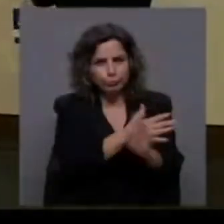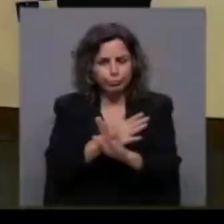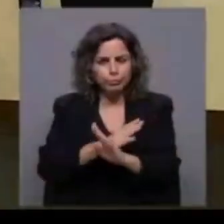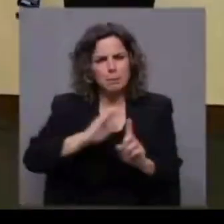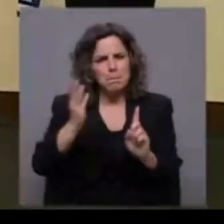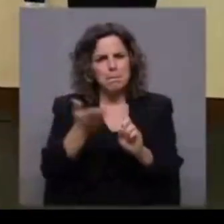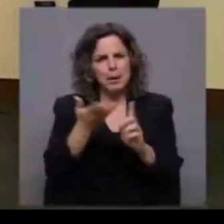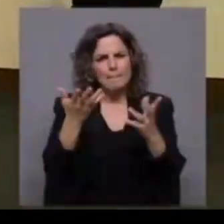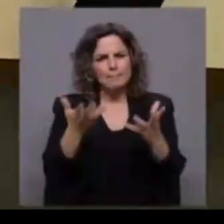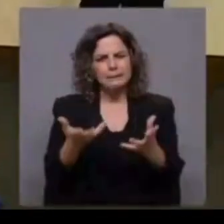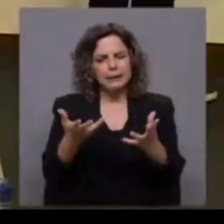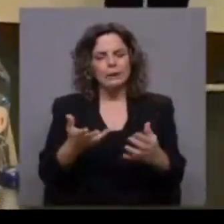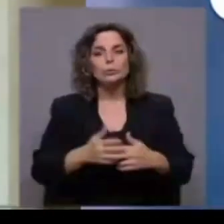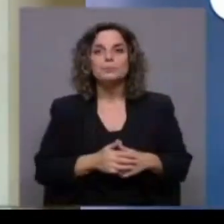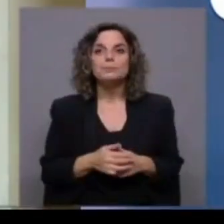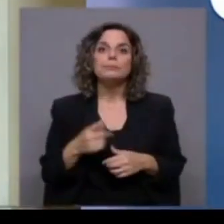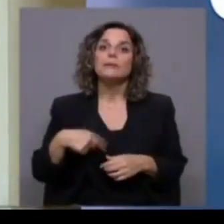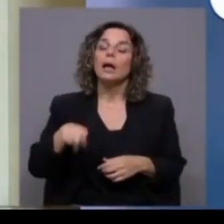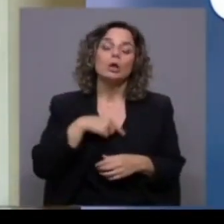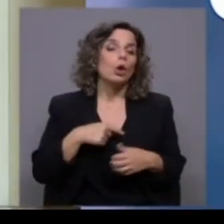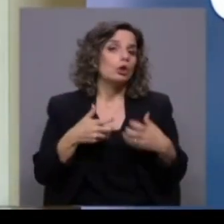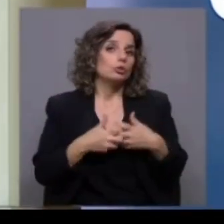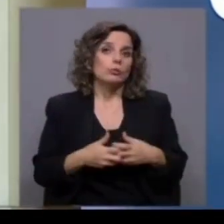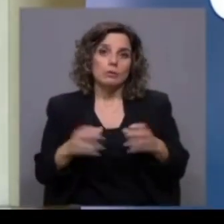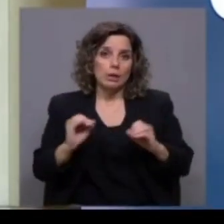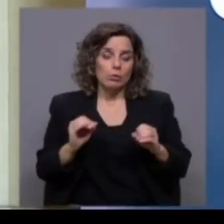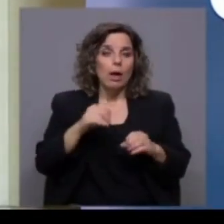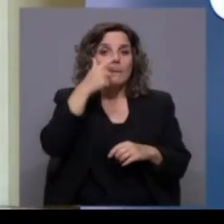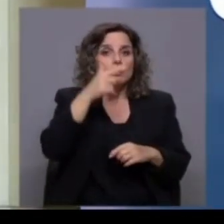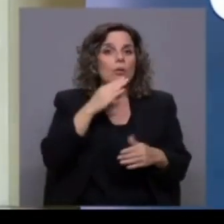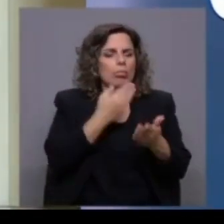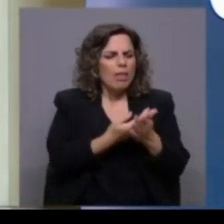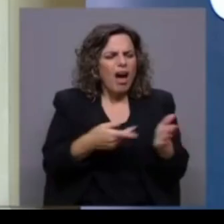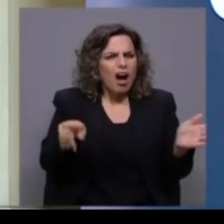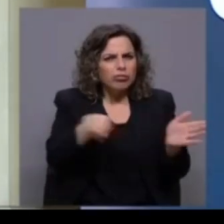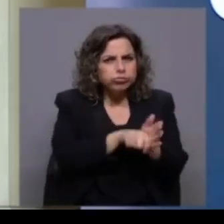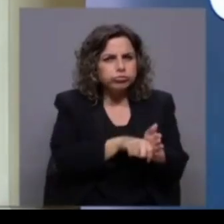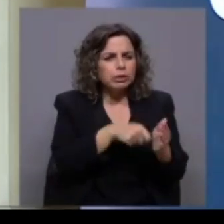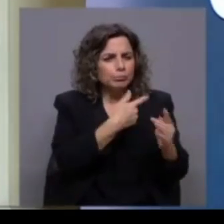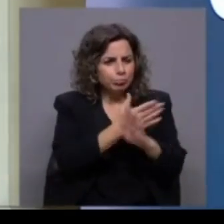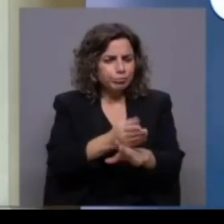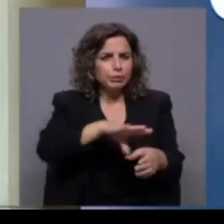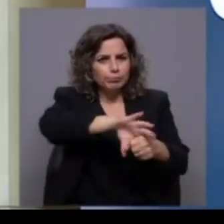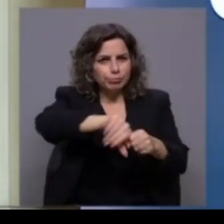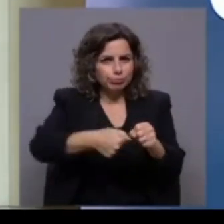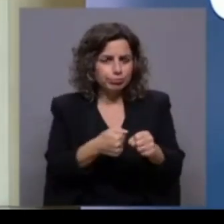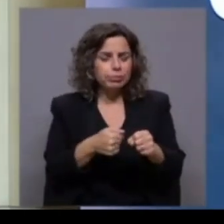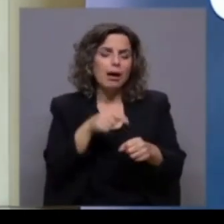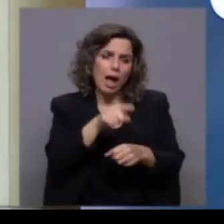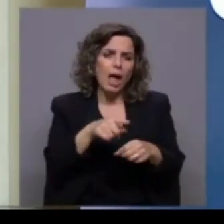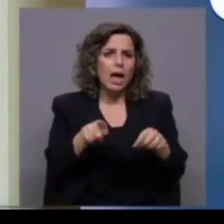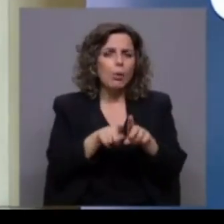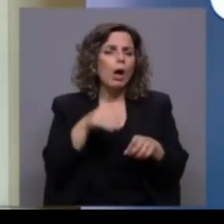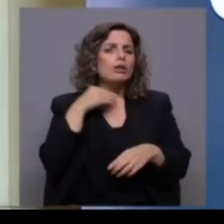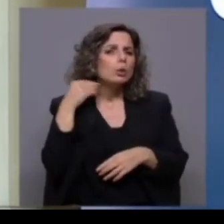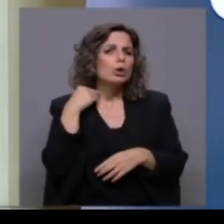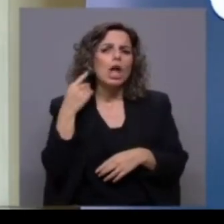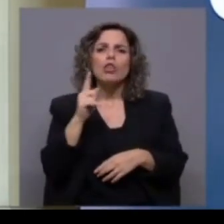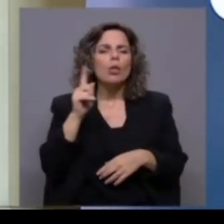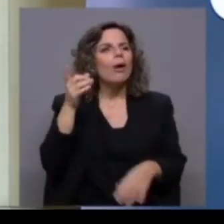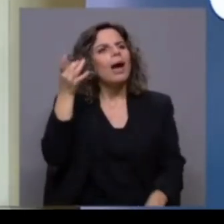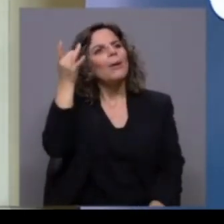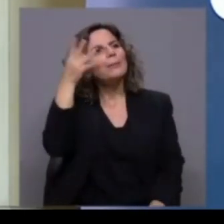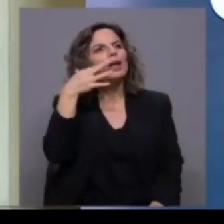e nós não restam dúvidas de que quem incendeia e destrói deve ser considerado um terrorista e não um